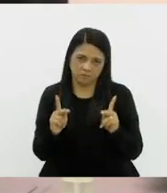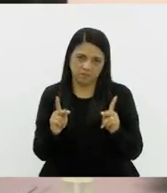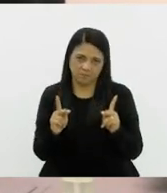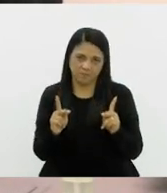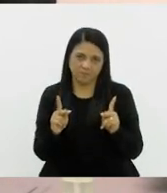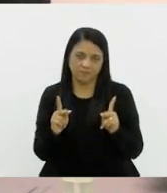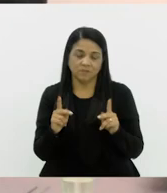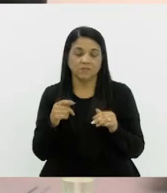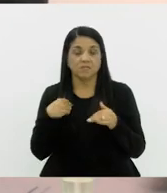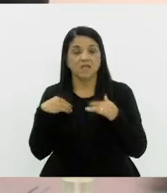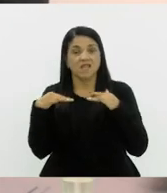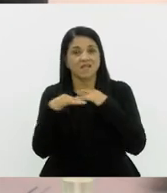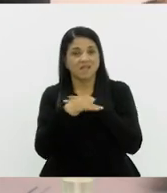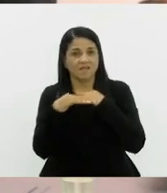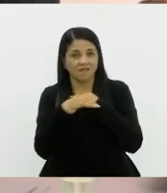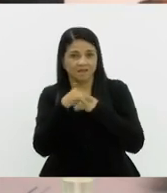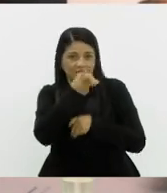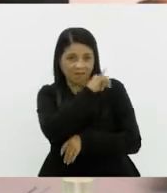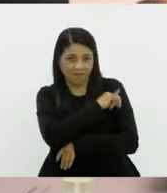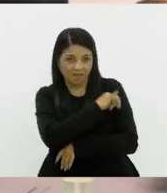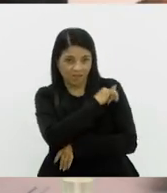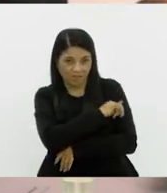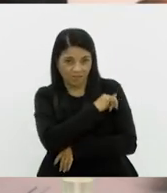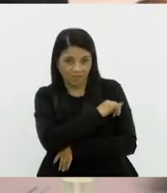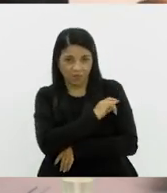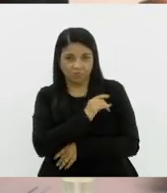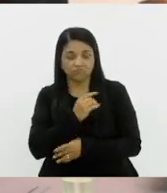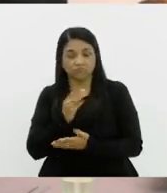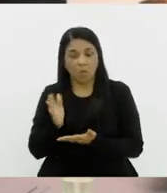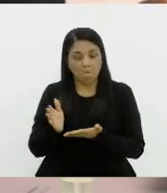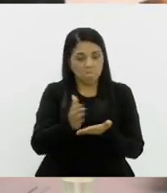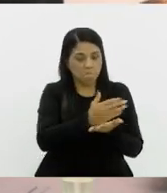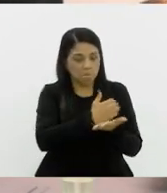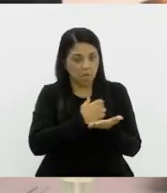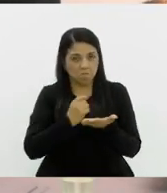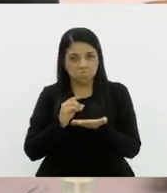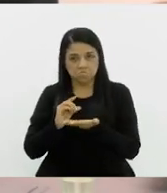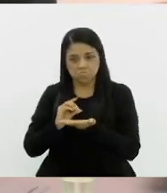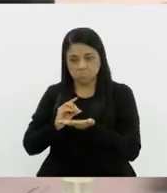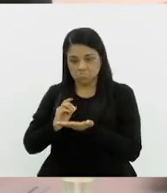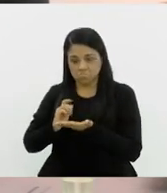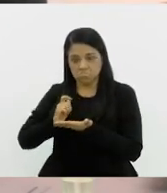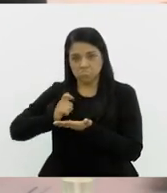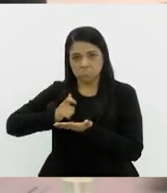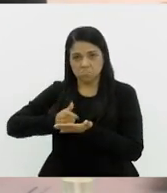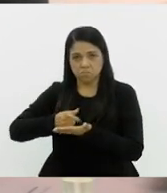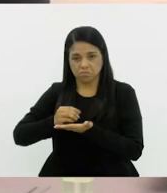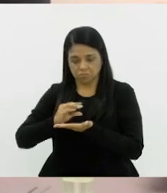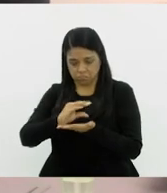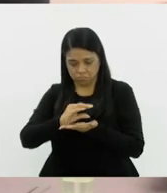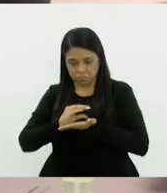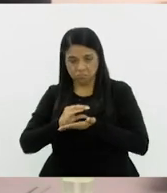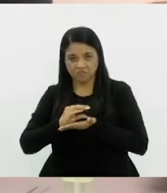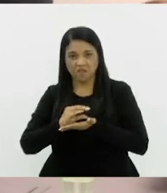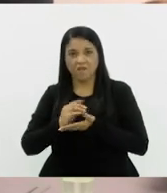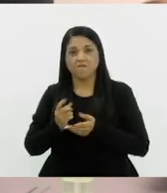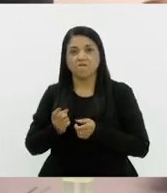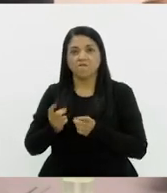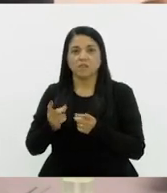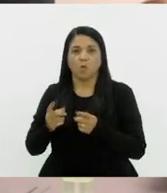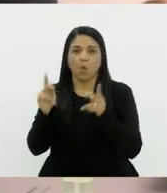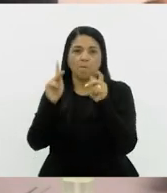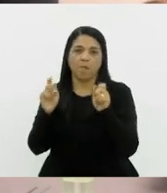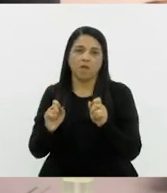a nossa cidade, por uns poucos tostões de arrecadação, vendeu a nossa paz. Ontem, eu